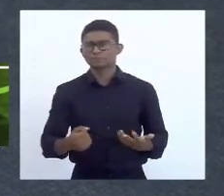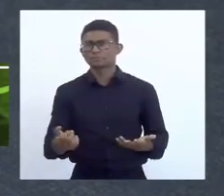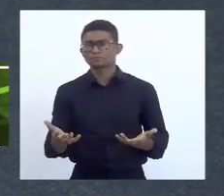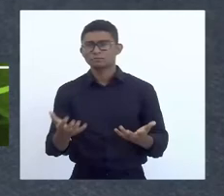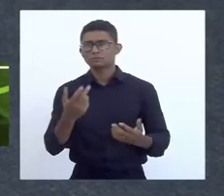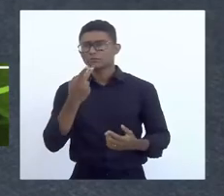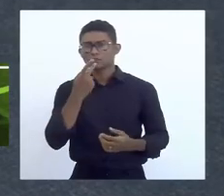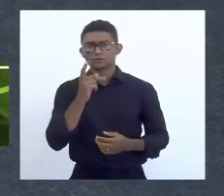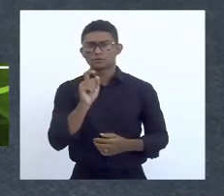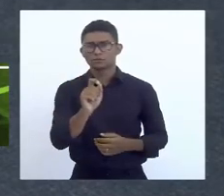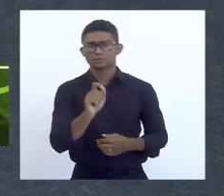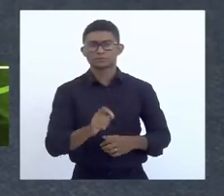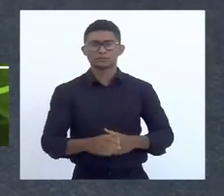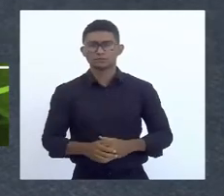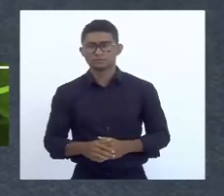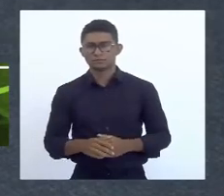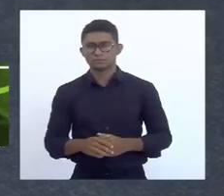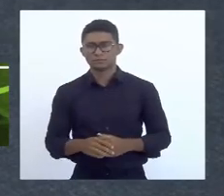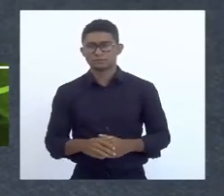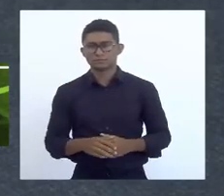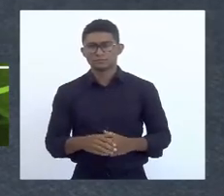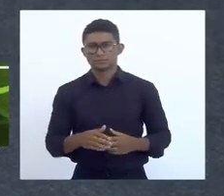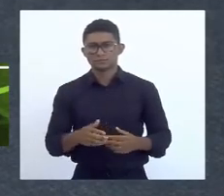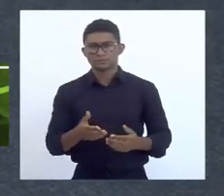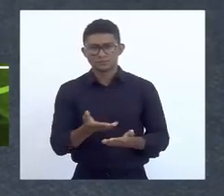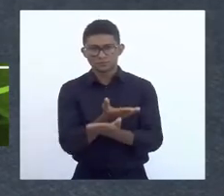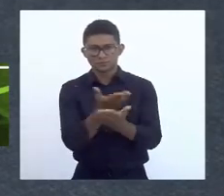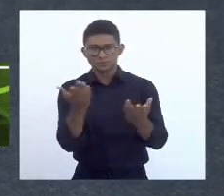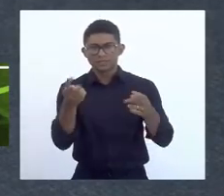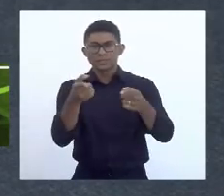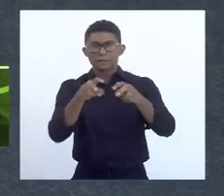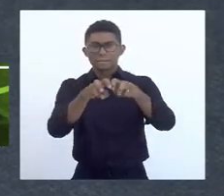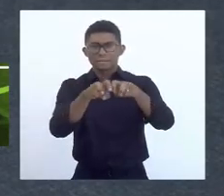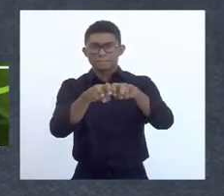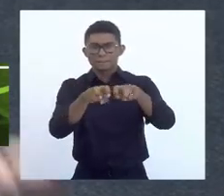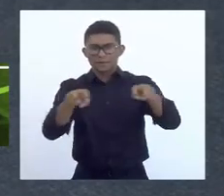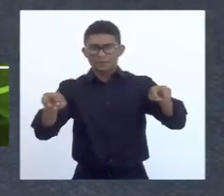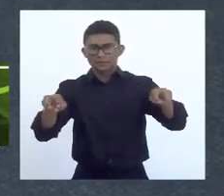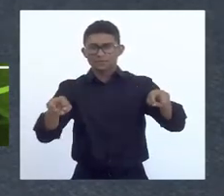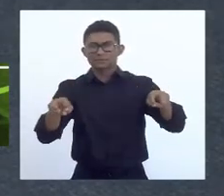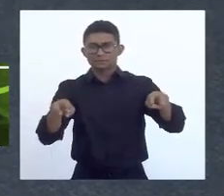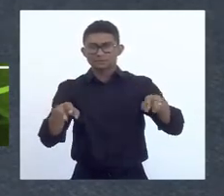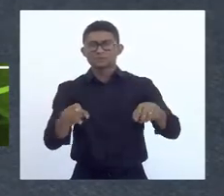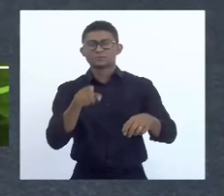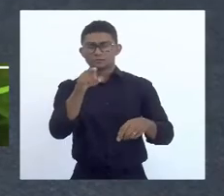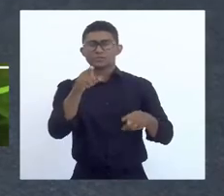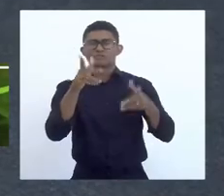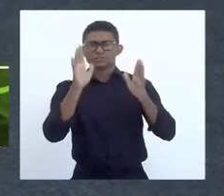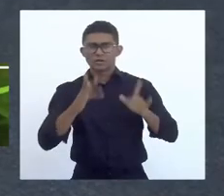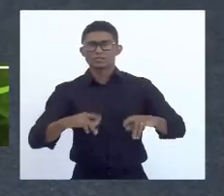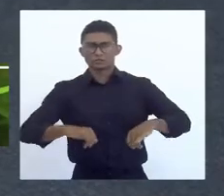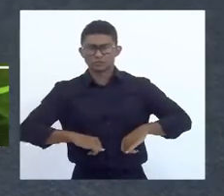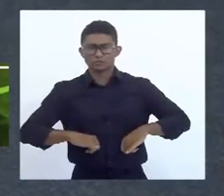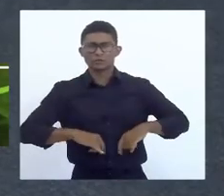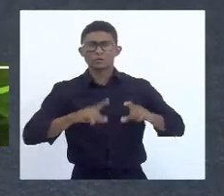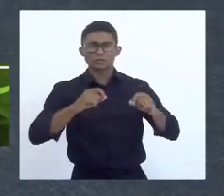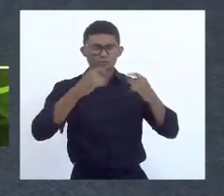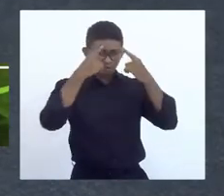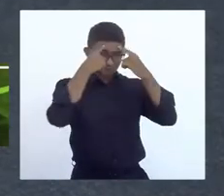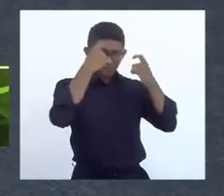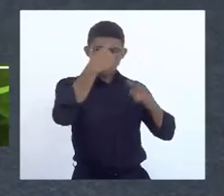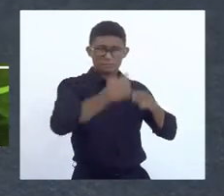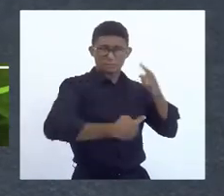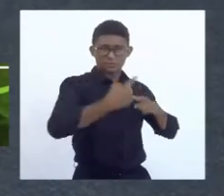seguinte, vocês que hoje estão aí nessa mesa, que foram vítimas da violência política, na